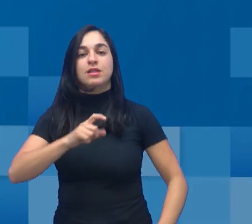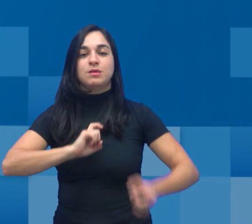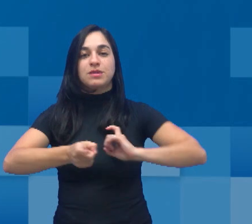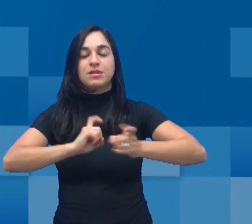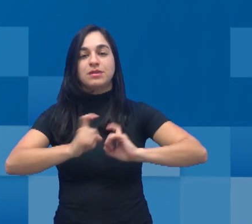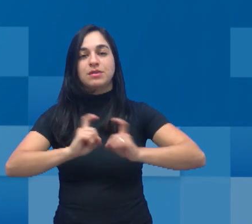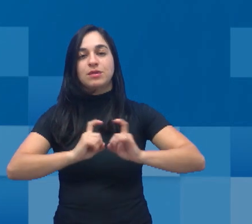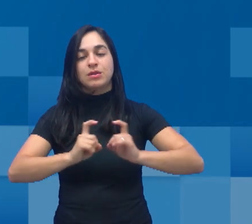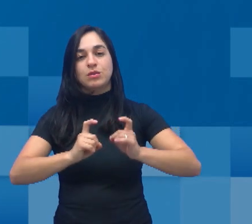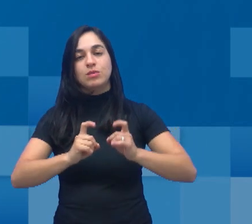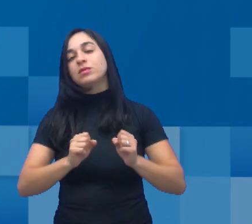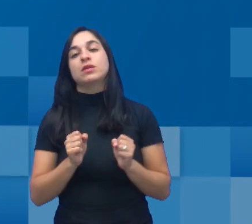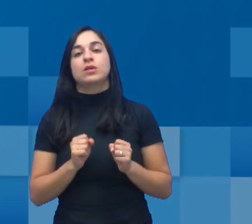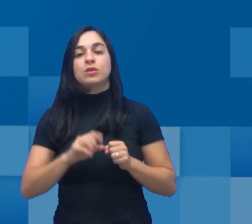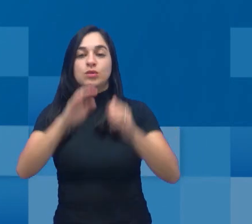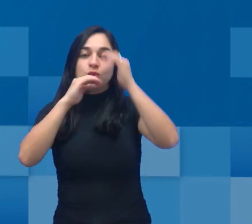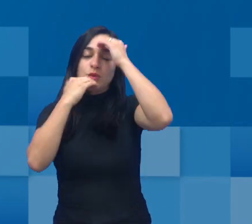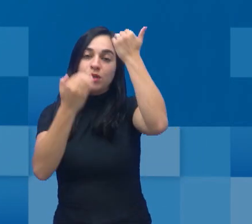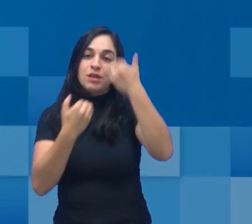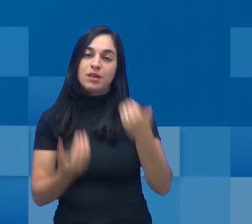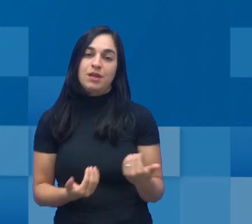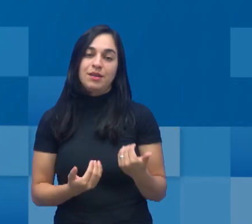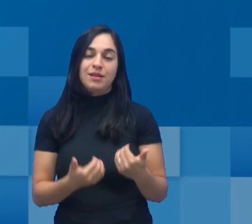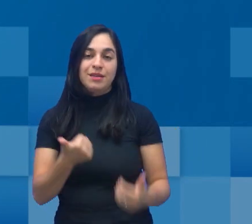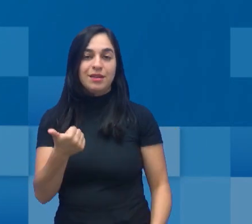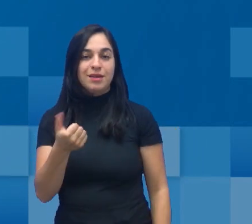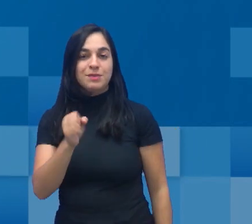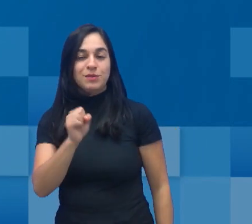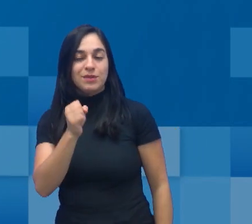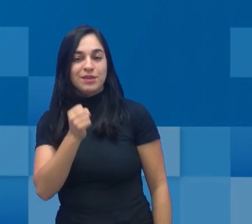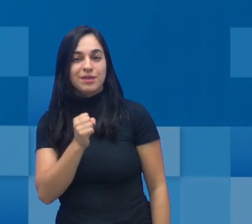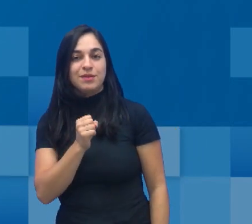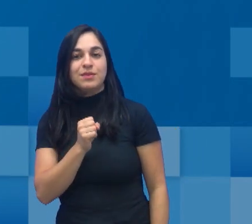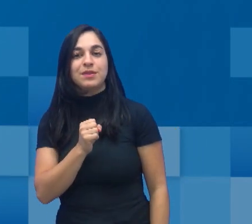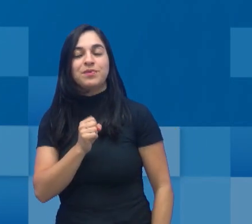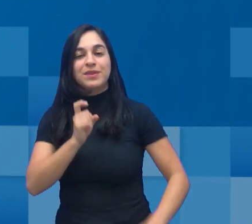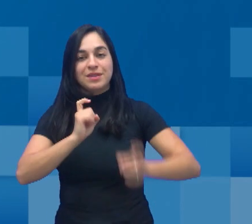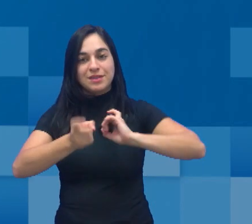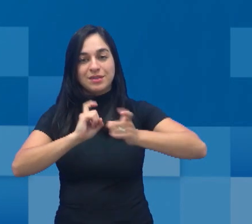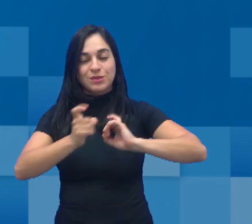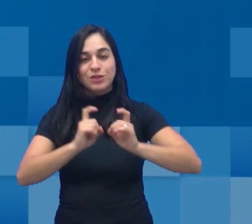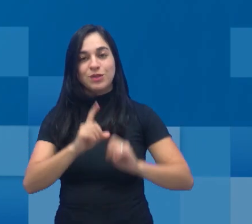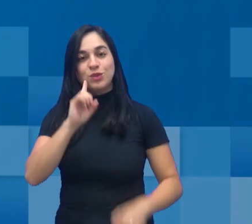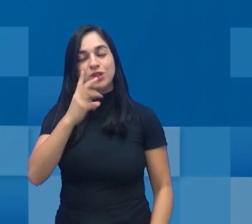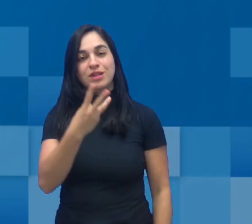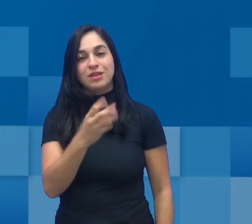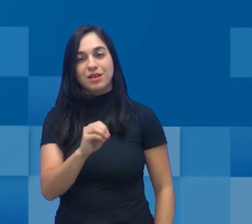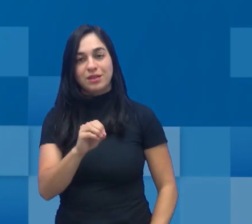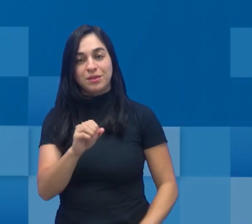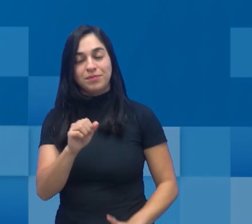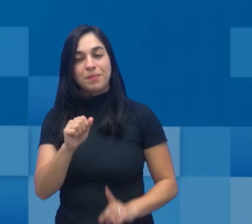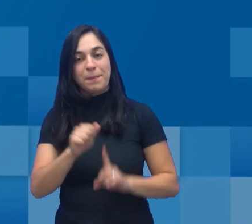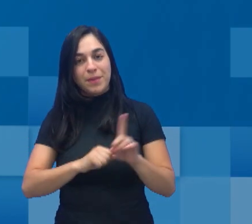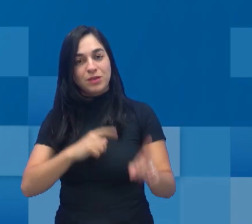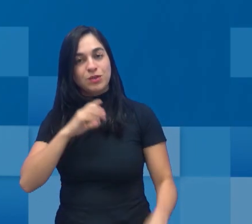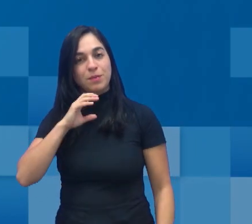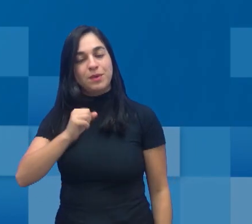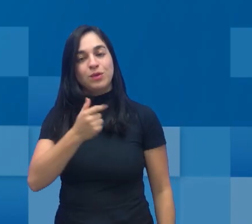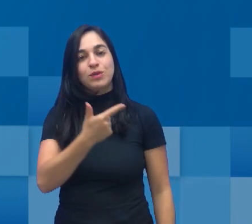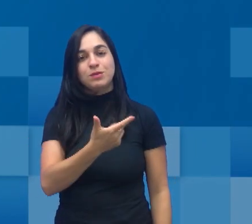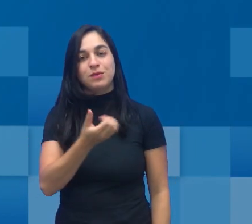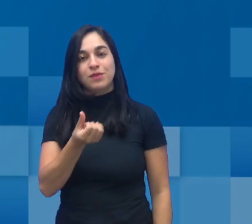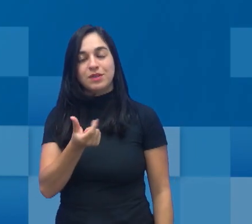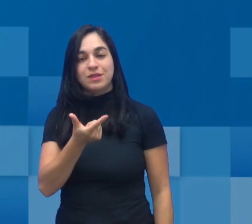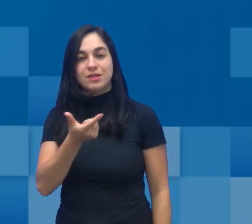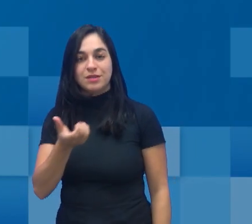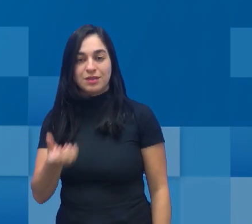de abril de 2026, a 18ª sessão ordinária, 30 de abril de 2026, a 19ª sessão ordinária,